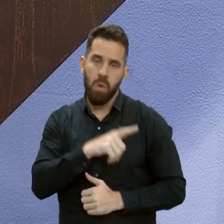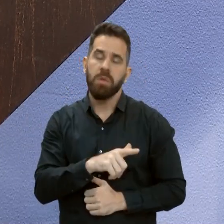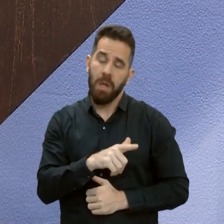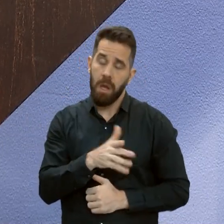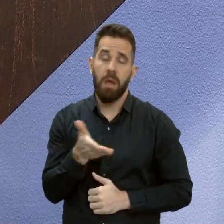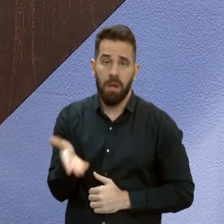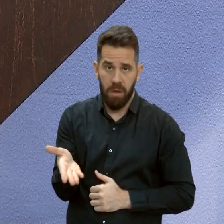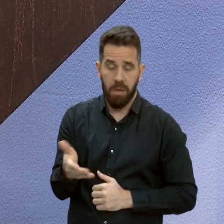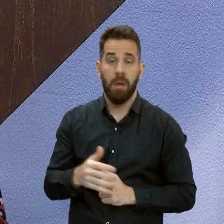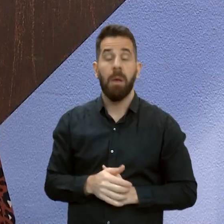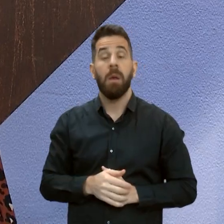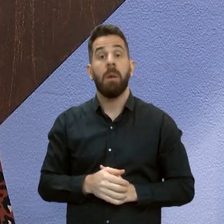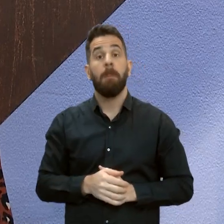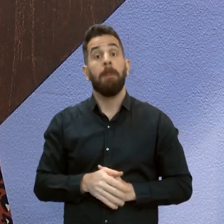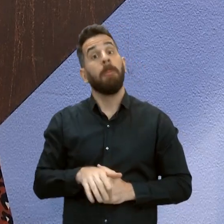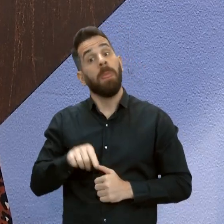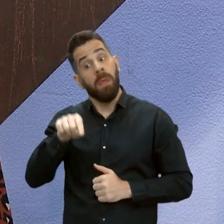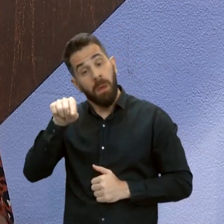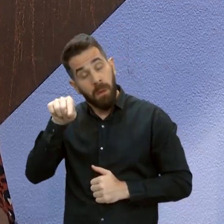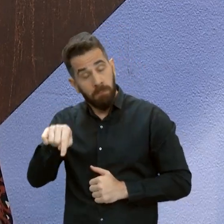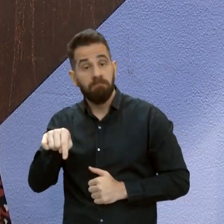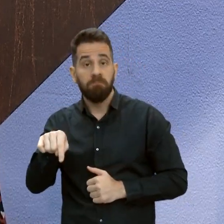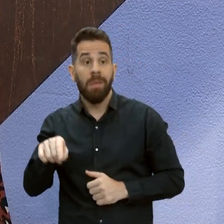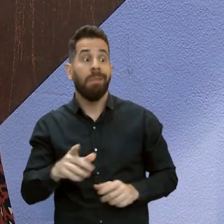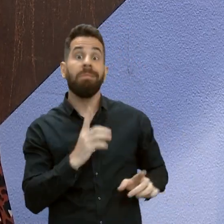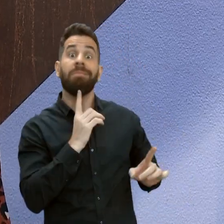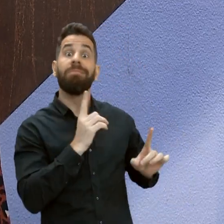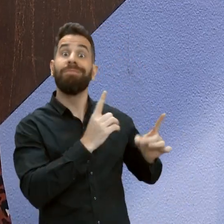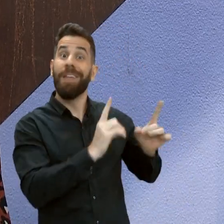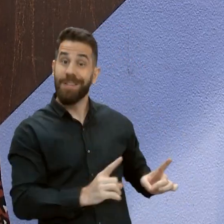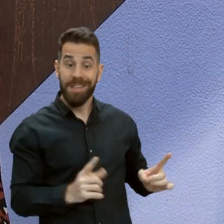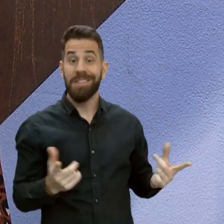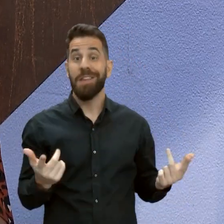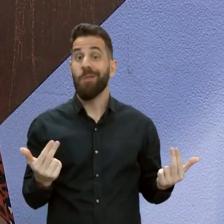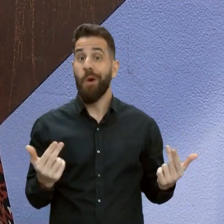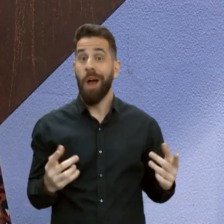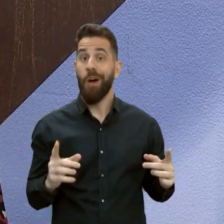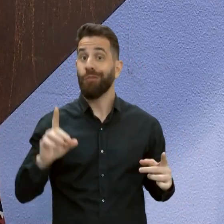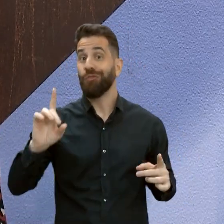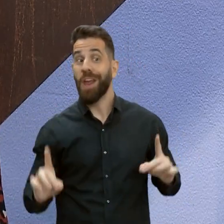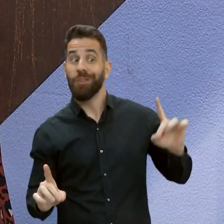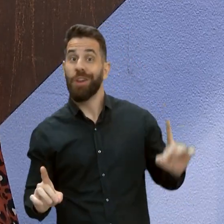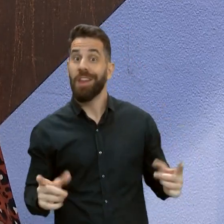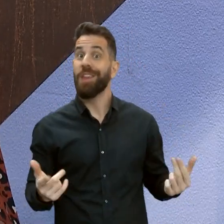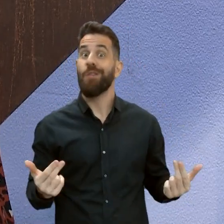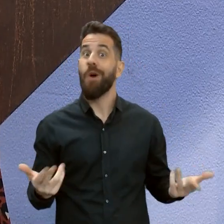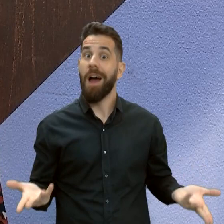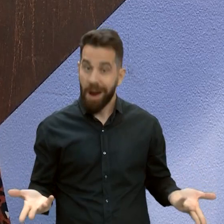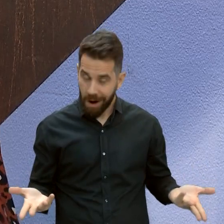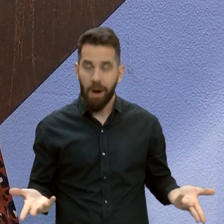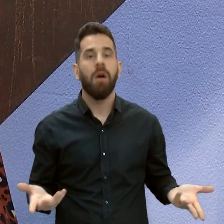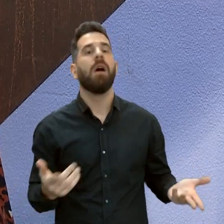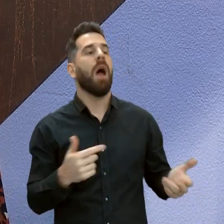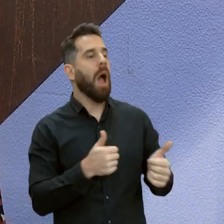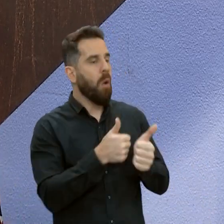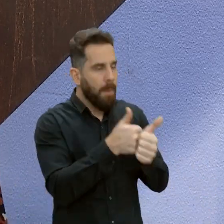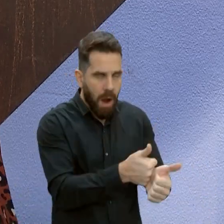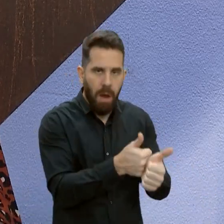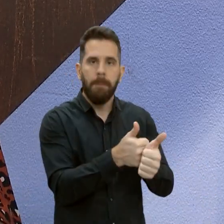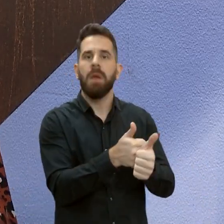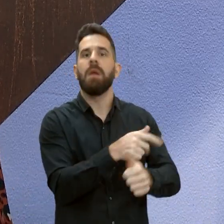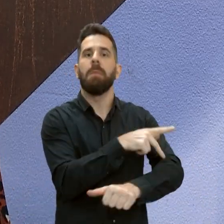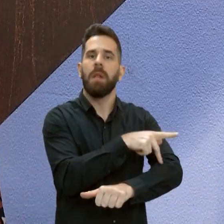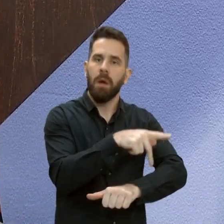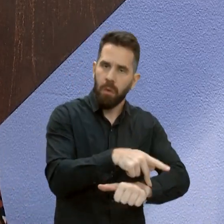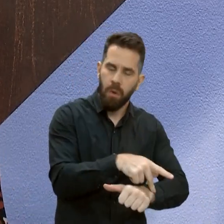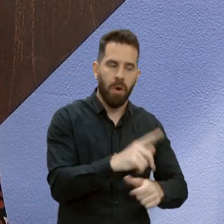né? Onde a pessoa com deficiência também tem esse direito de esse acompanhamento pedagógico, de adaptações,